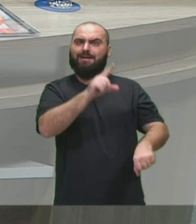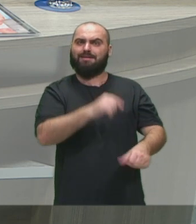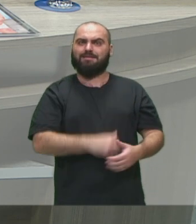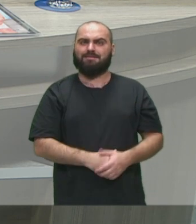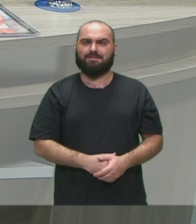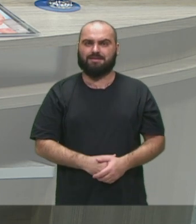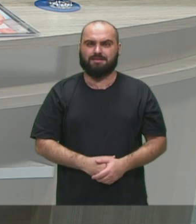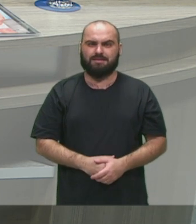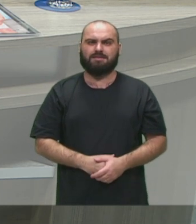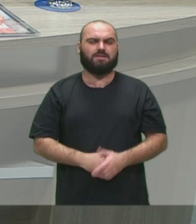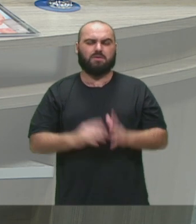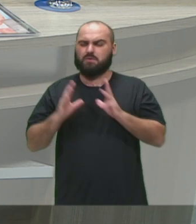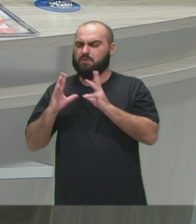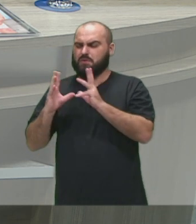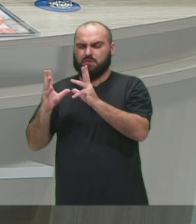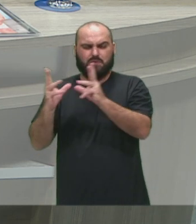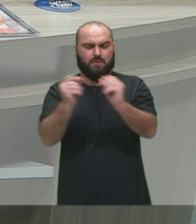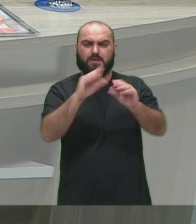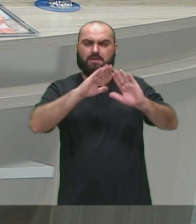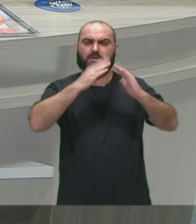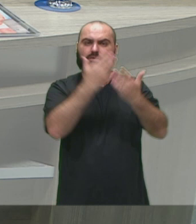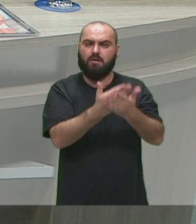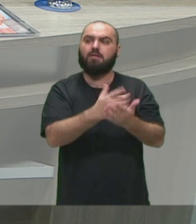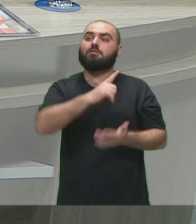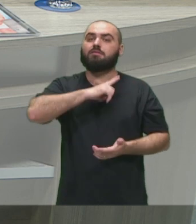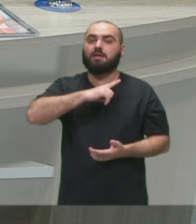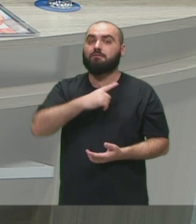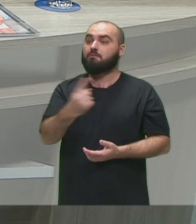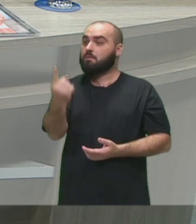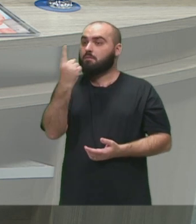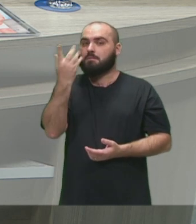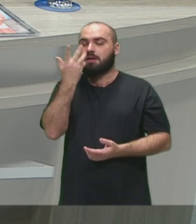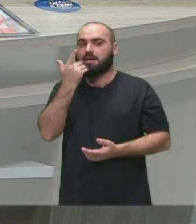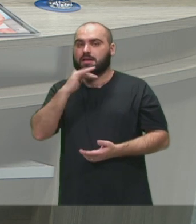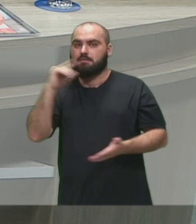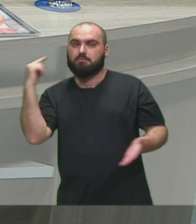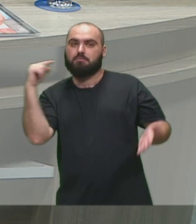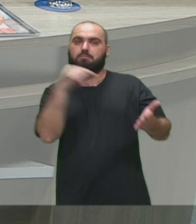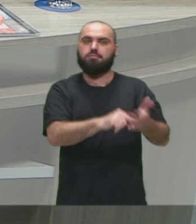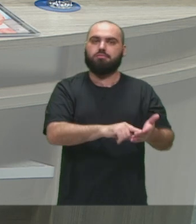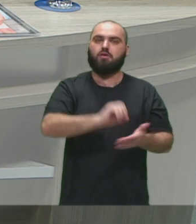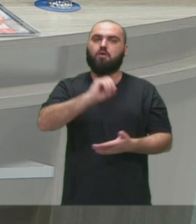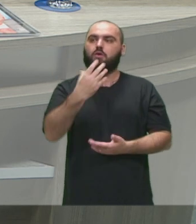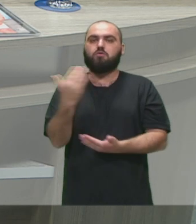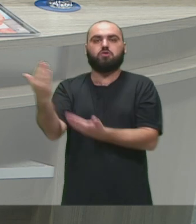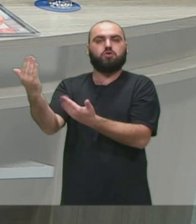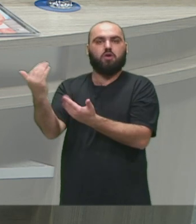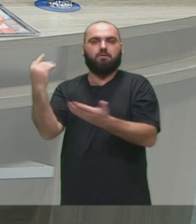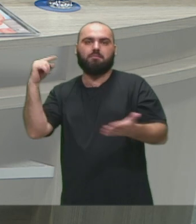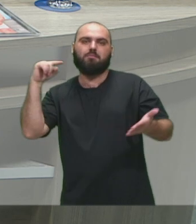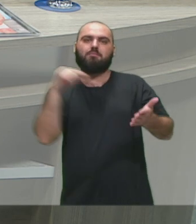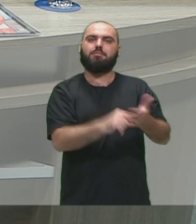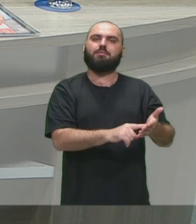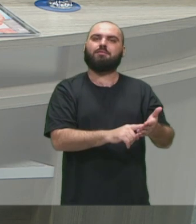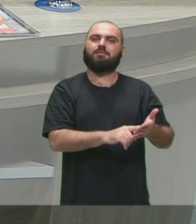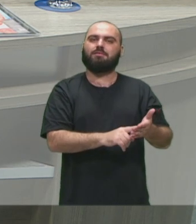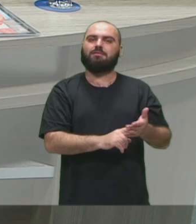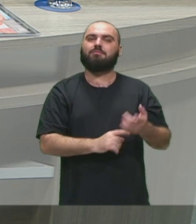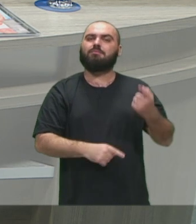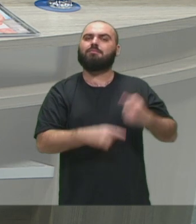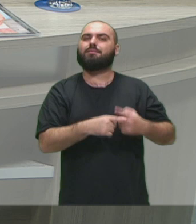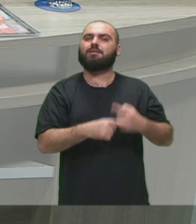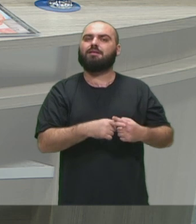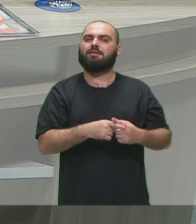nenhuma escola que nós entrássemos que não teve uma criança denunciando ou uma adolescente denunciando. Então, por que é